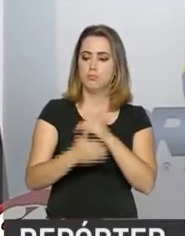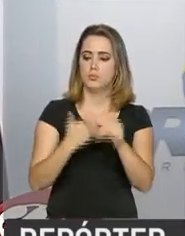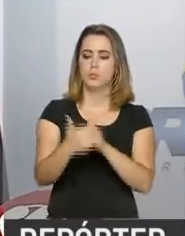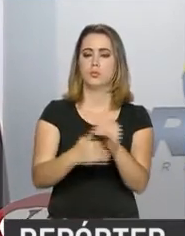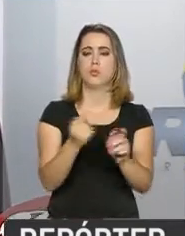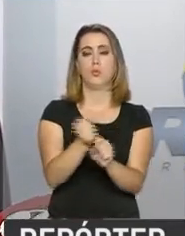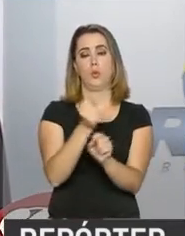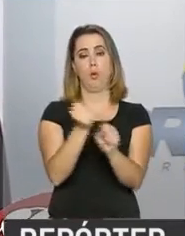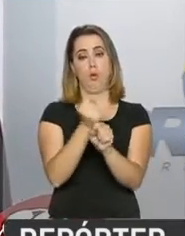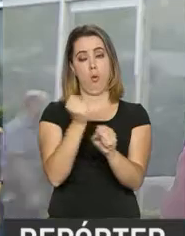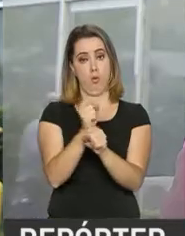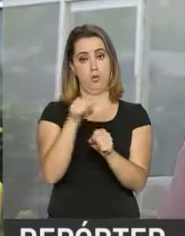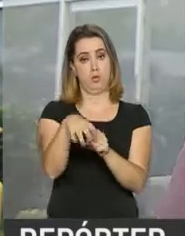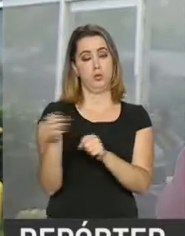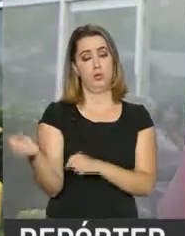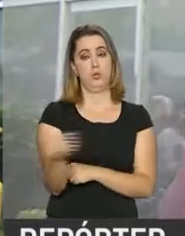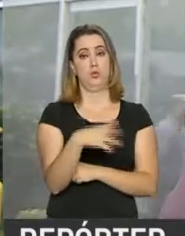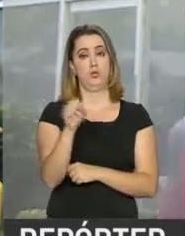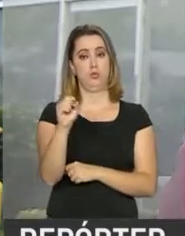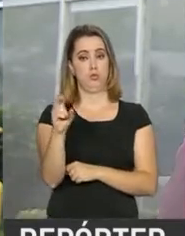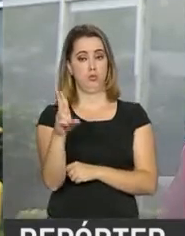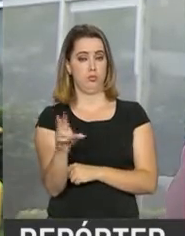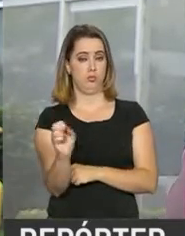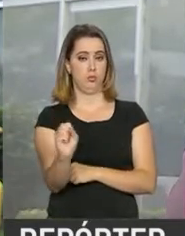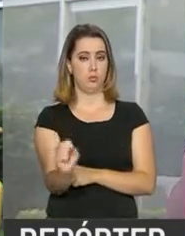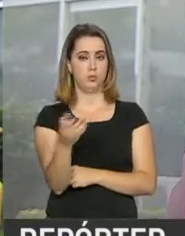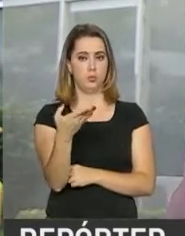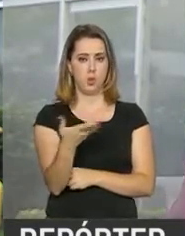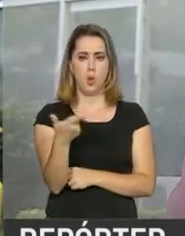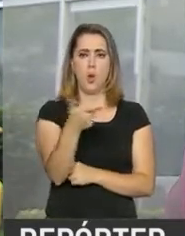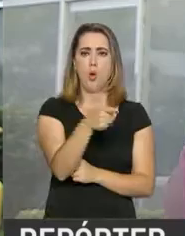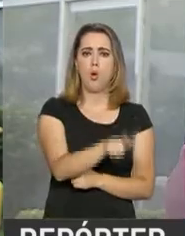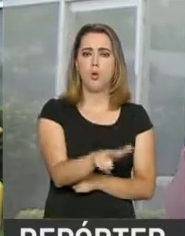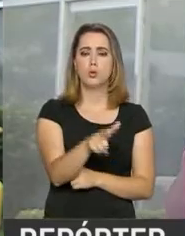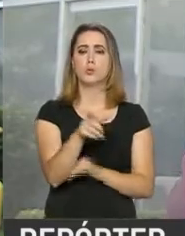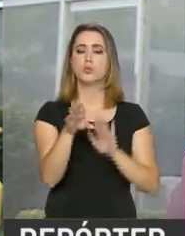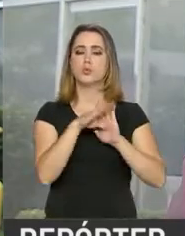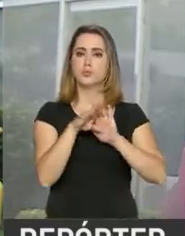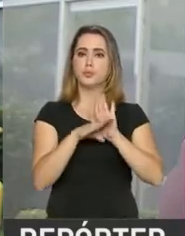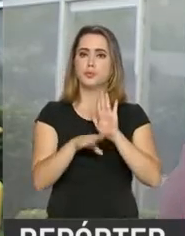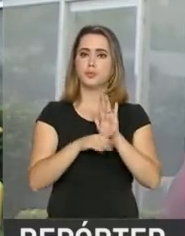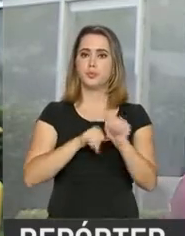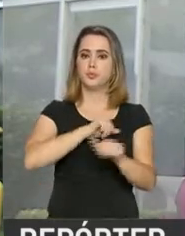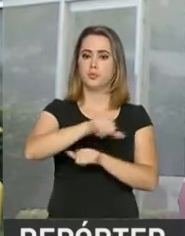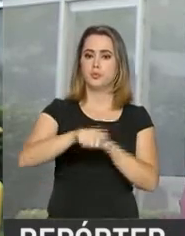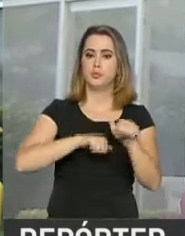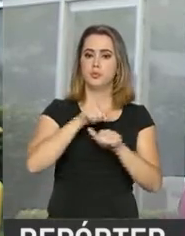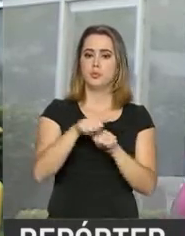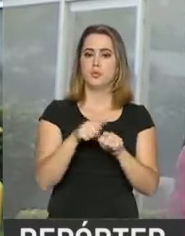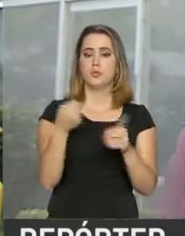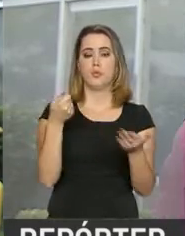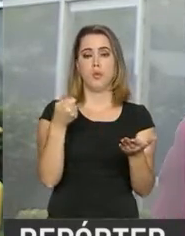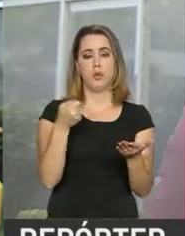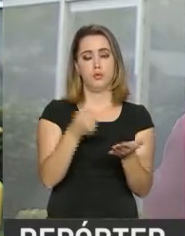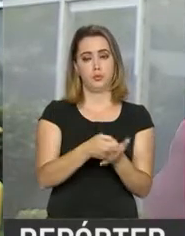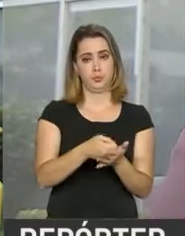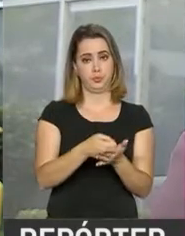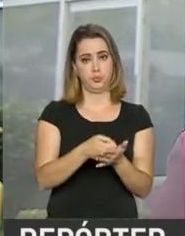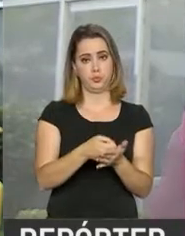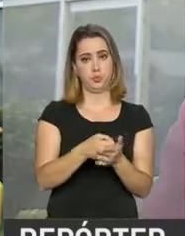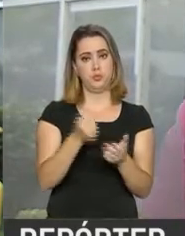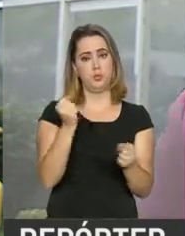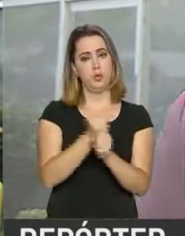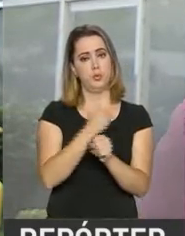do sistema único de saúde outra medida anunciada pelo ministério foi a mudança na forma de financiamento da construção ampliação